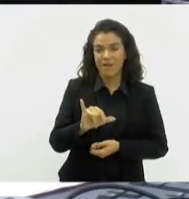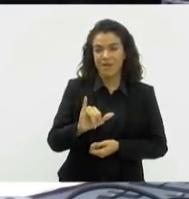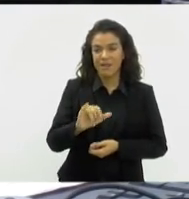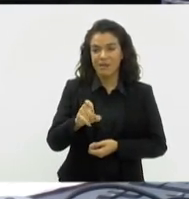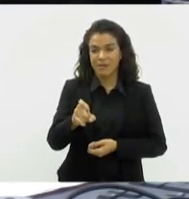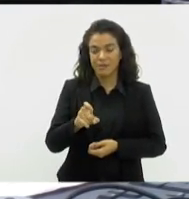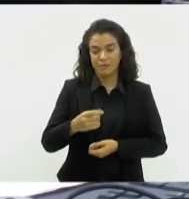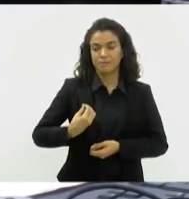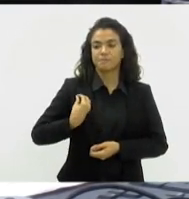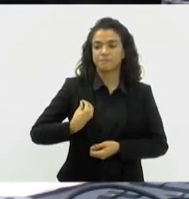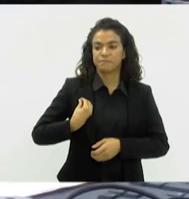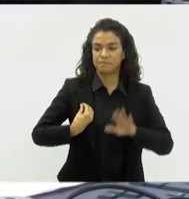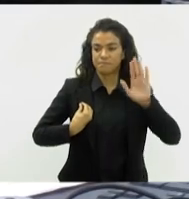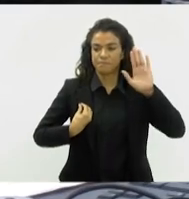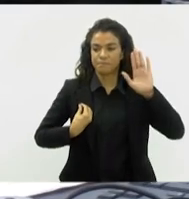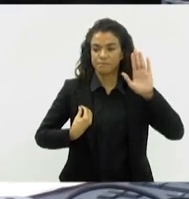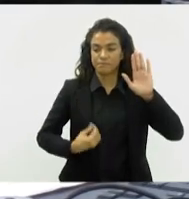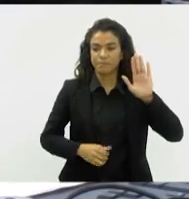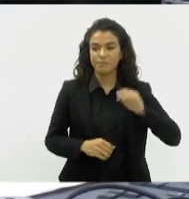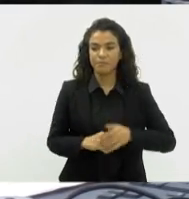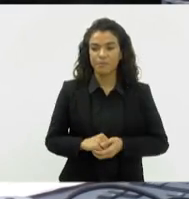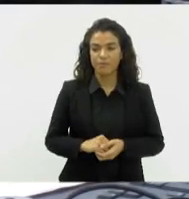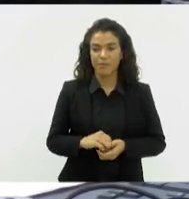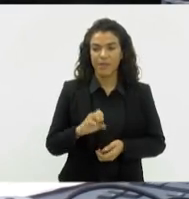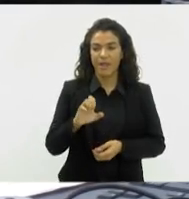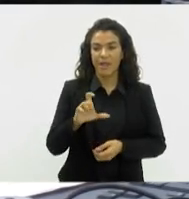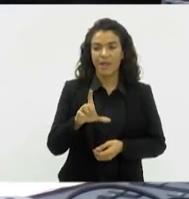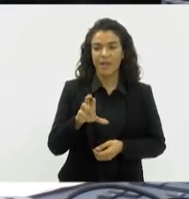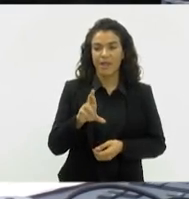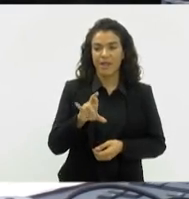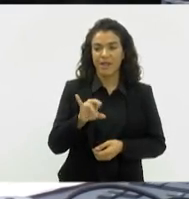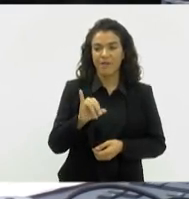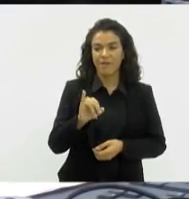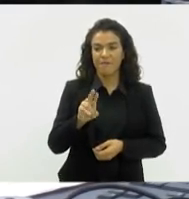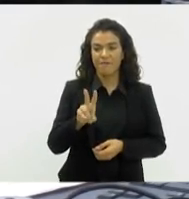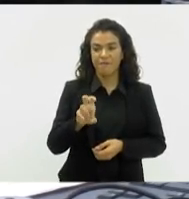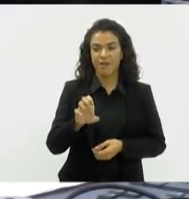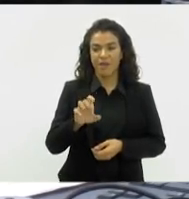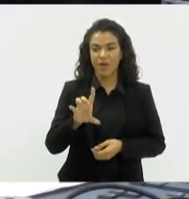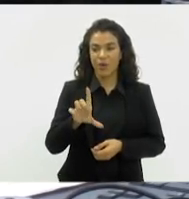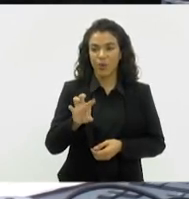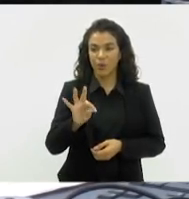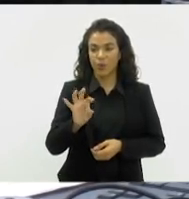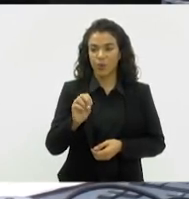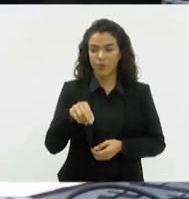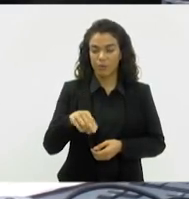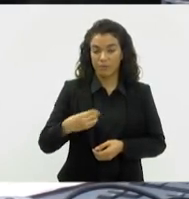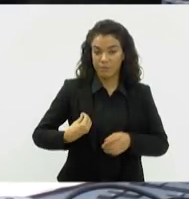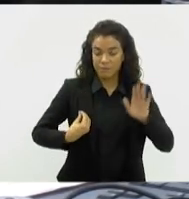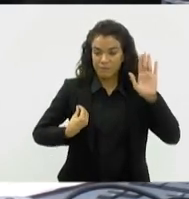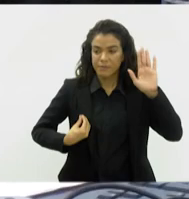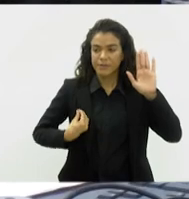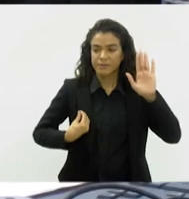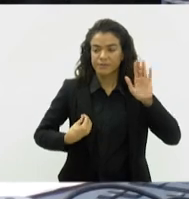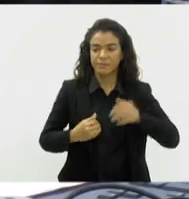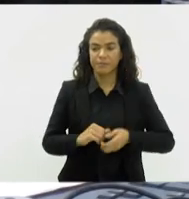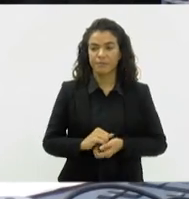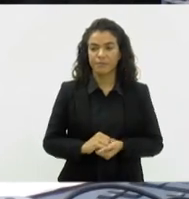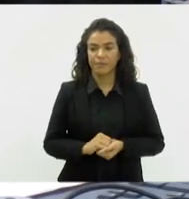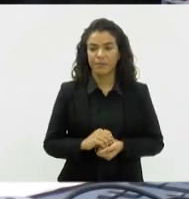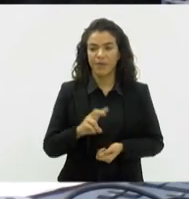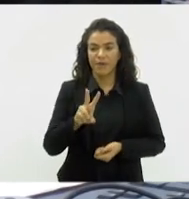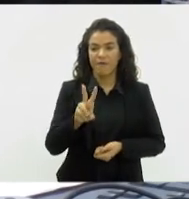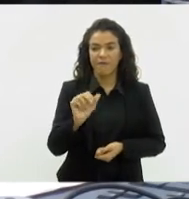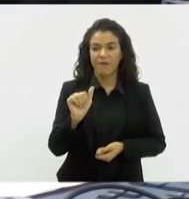Anne? Presente. Senhor Erivelto Melquíades da Silva. Está presente? E a senhora